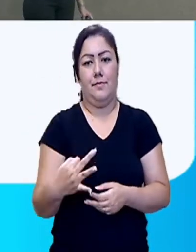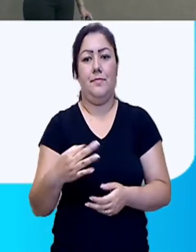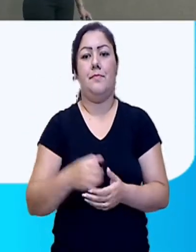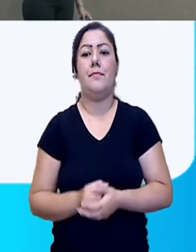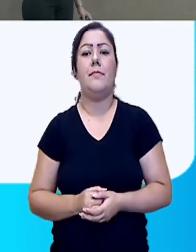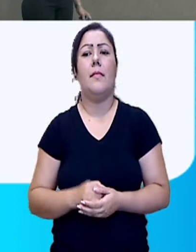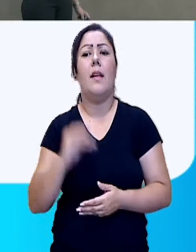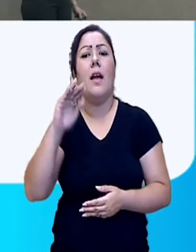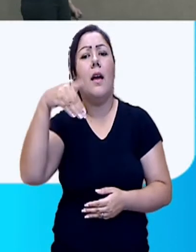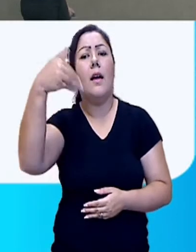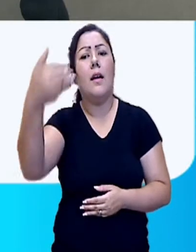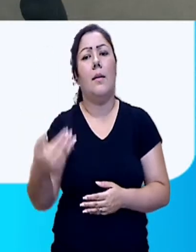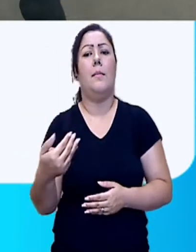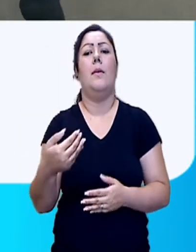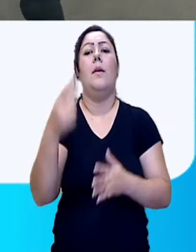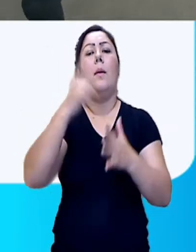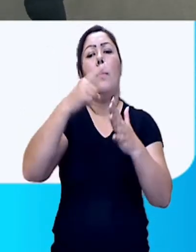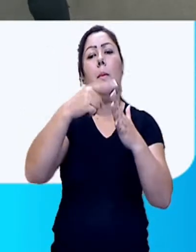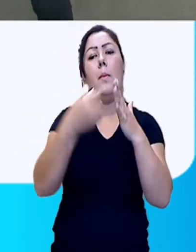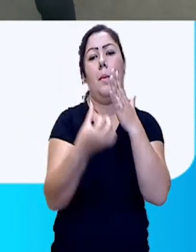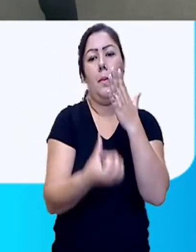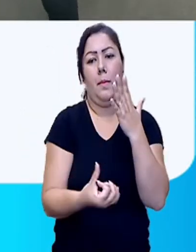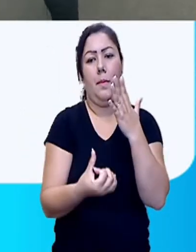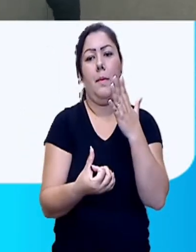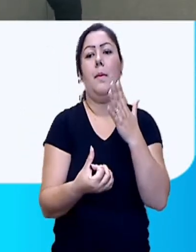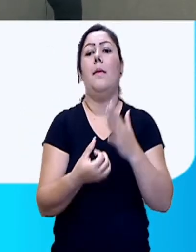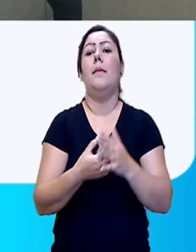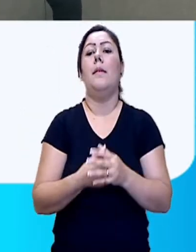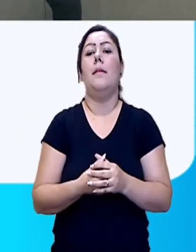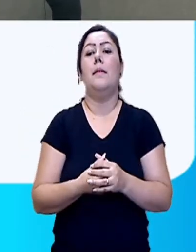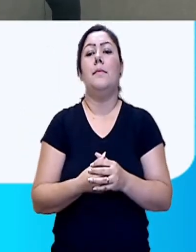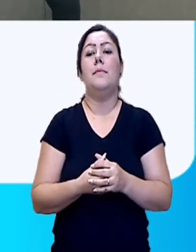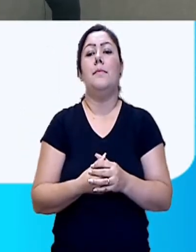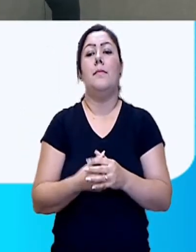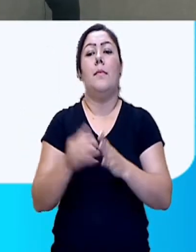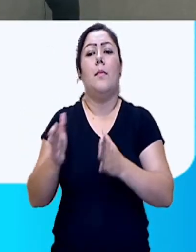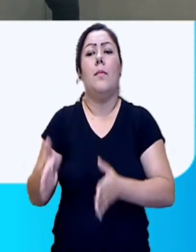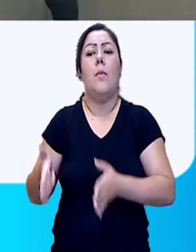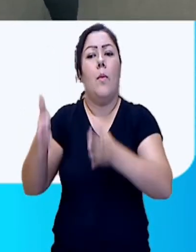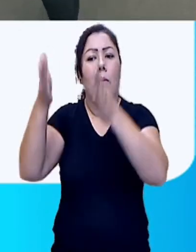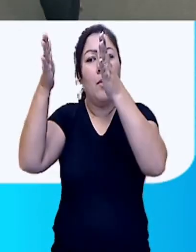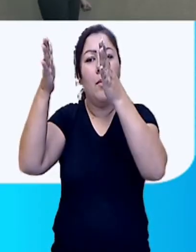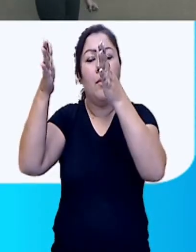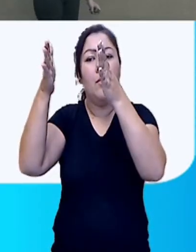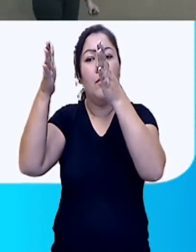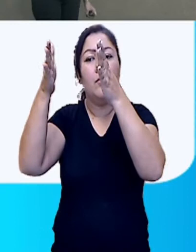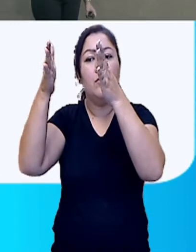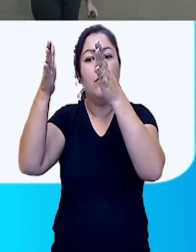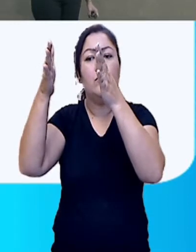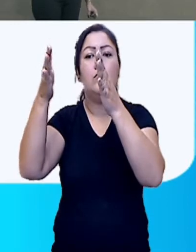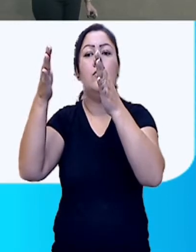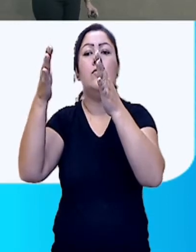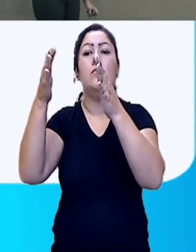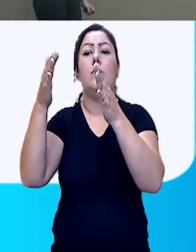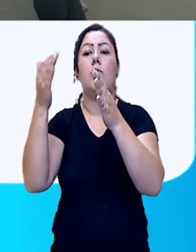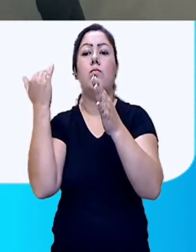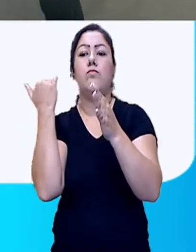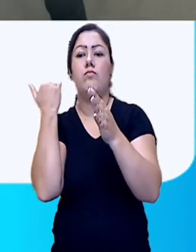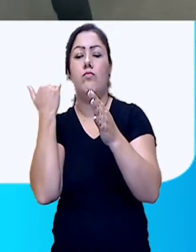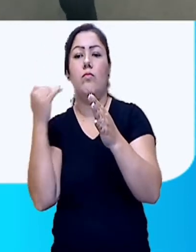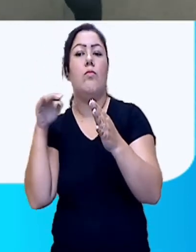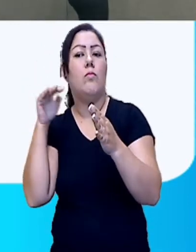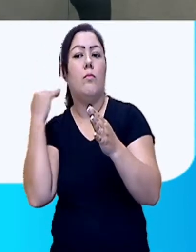o condomínio ficou com. Então, olha, quer saber na letra A se ele ficou com um débito de